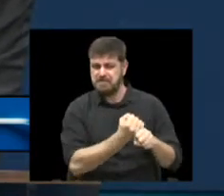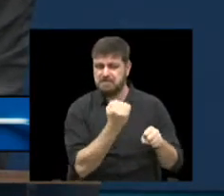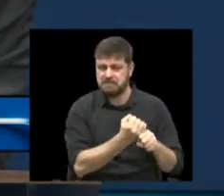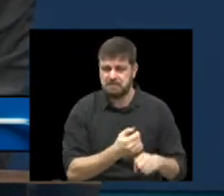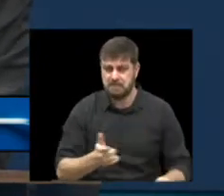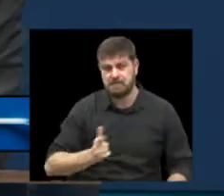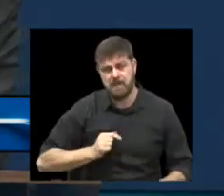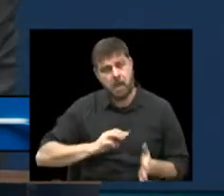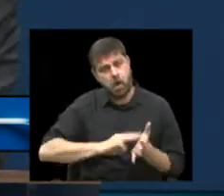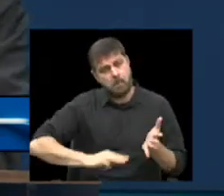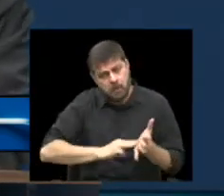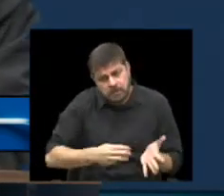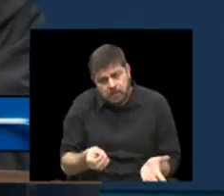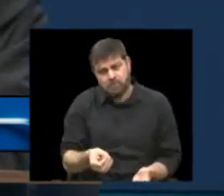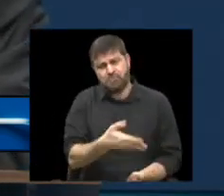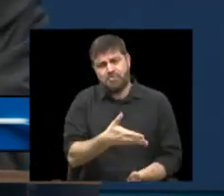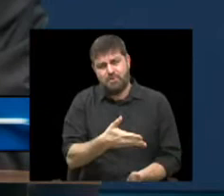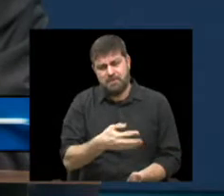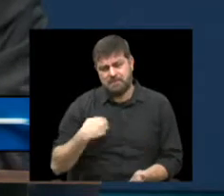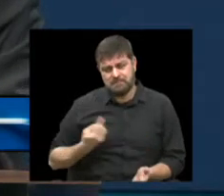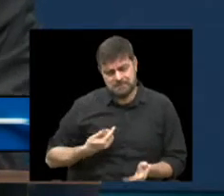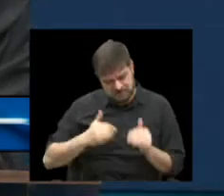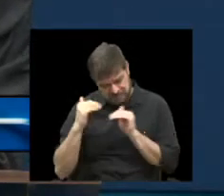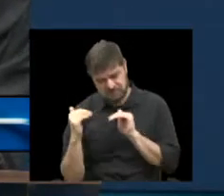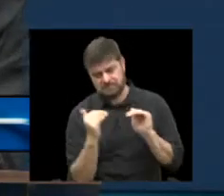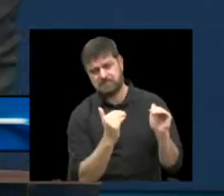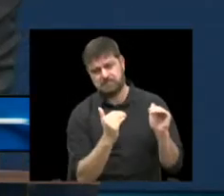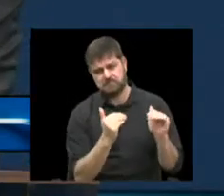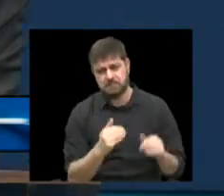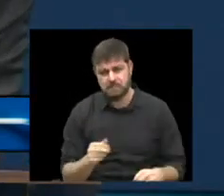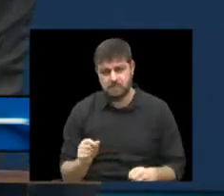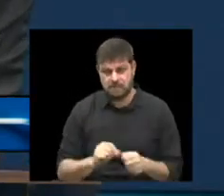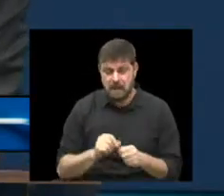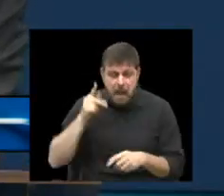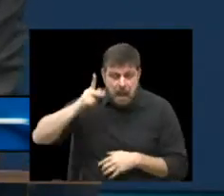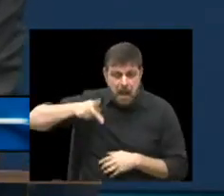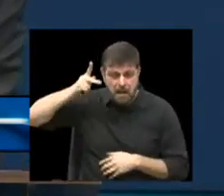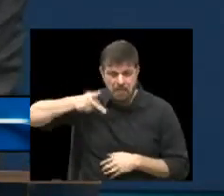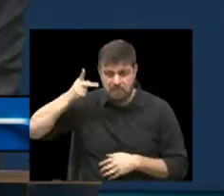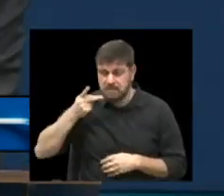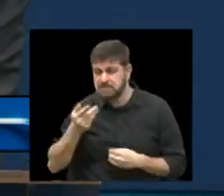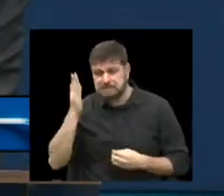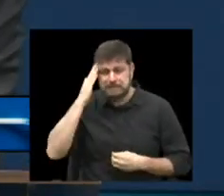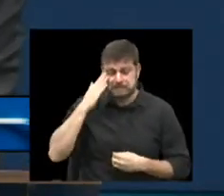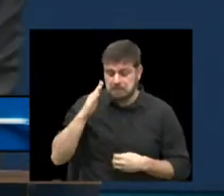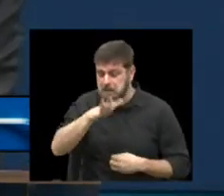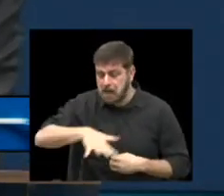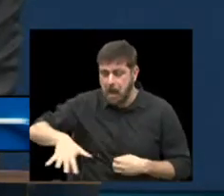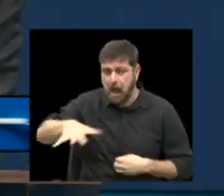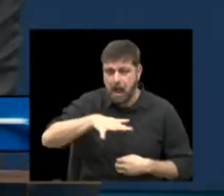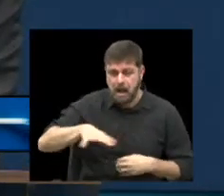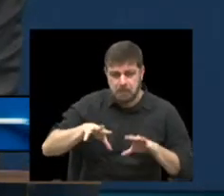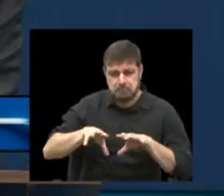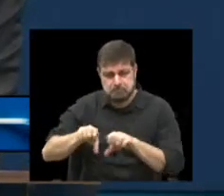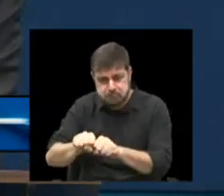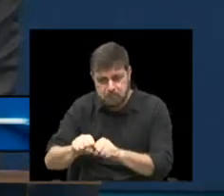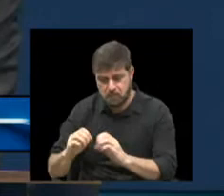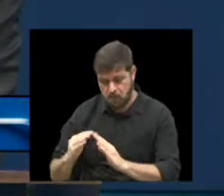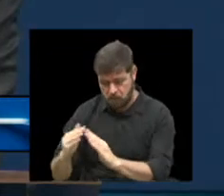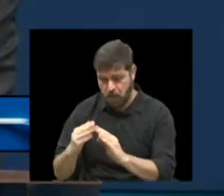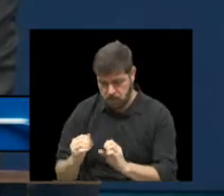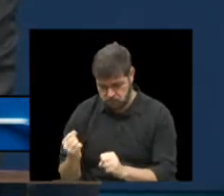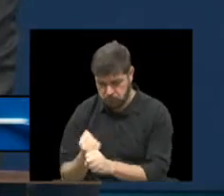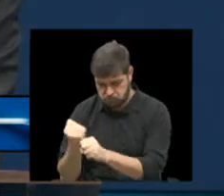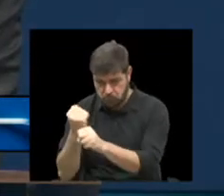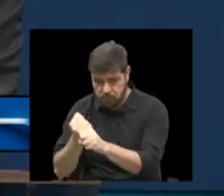muito mais contemporâneo. Então, a falta de uma política real de terras, de controle da valorização e da especulação